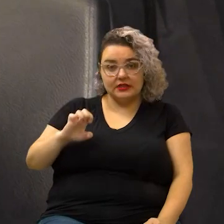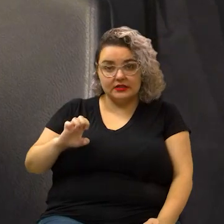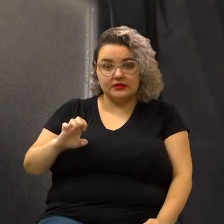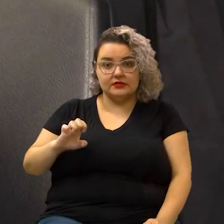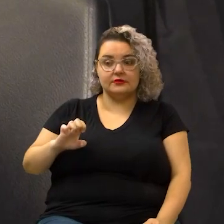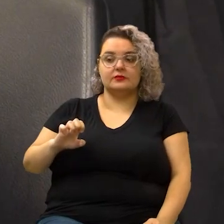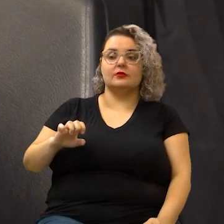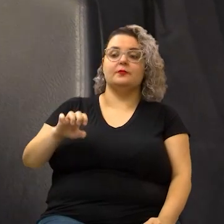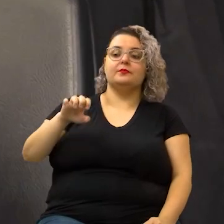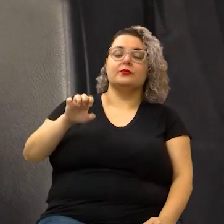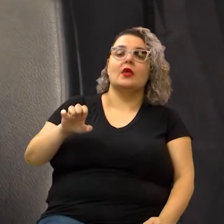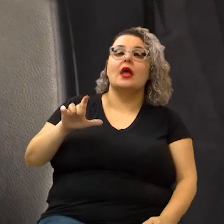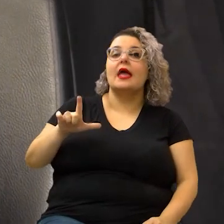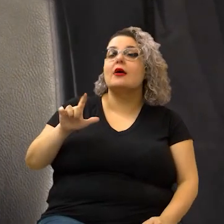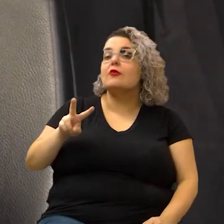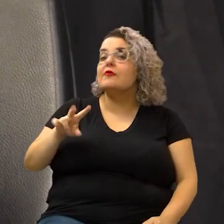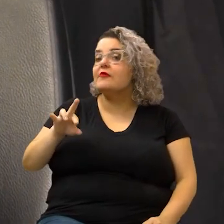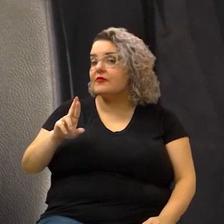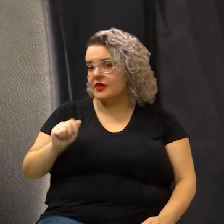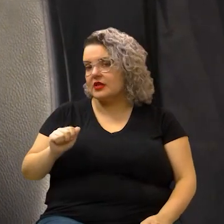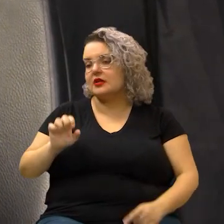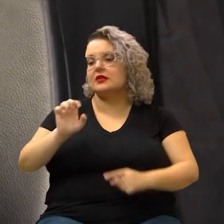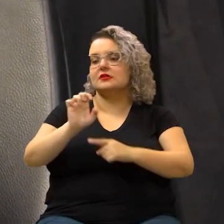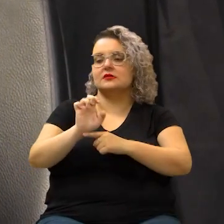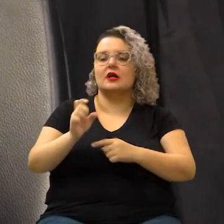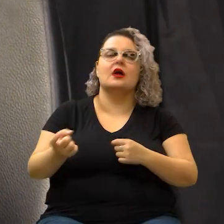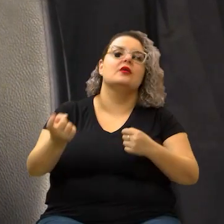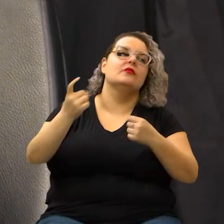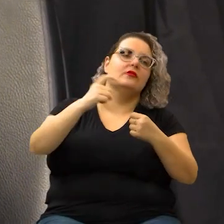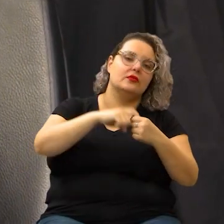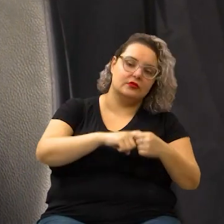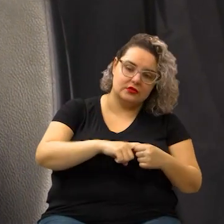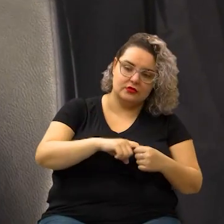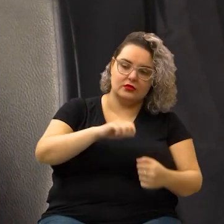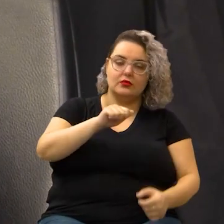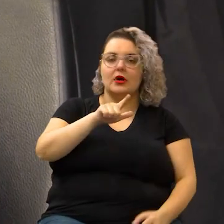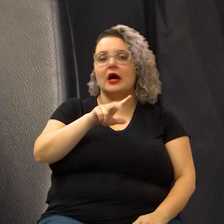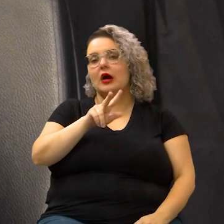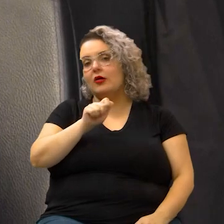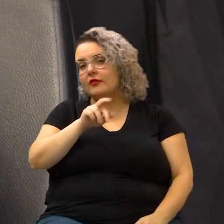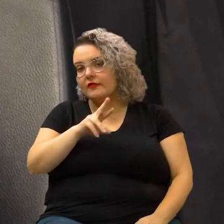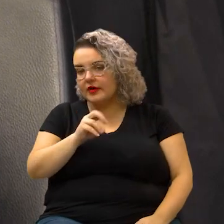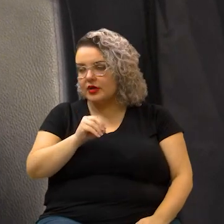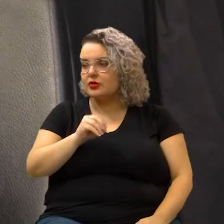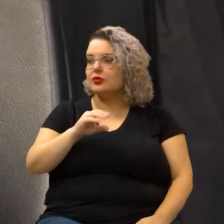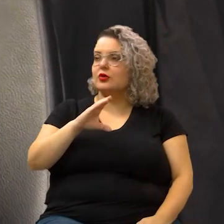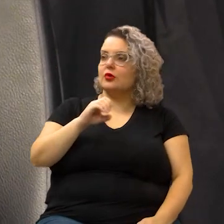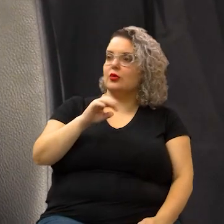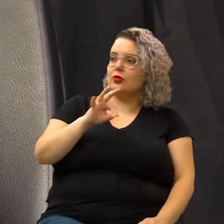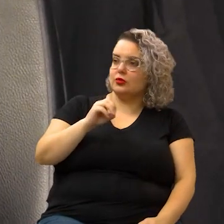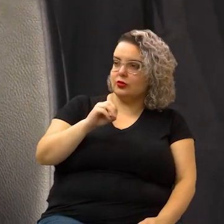Elvira, estadual. Tá. Voltei para o Novo Maracanã estudar no Álvaro Cotomassi, onde me